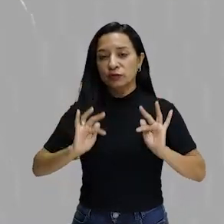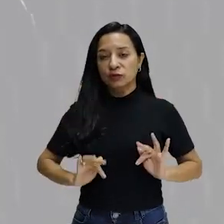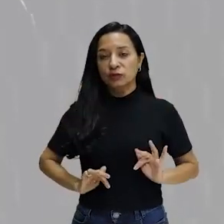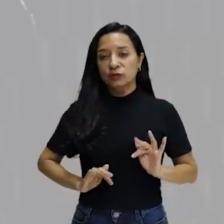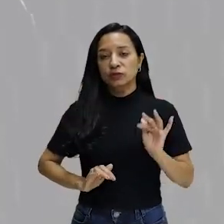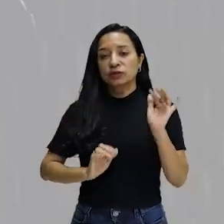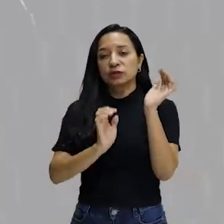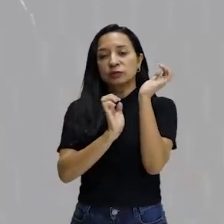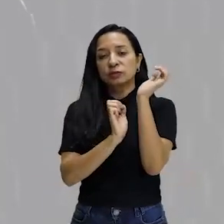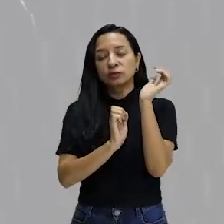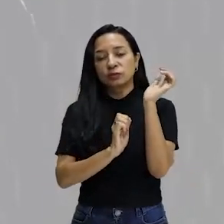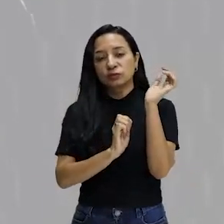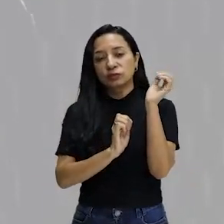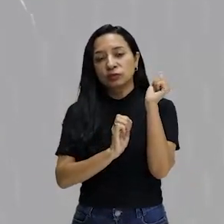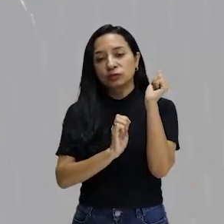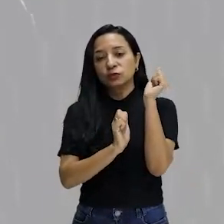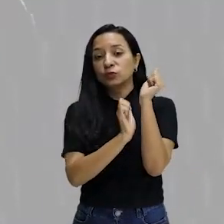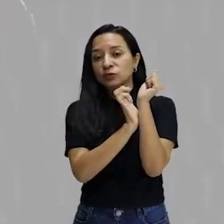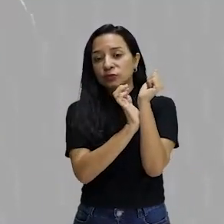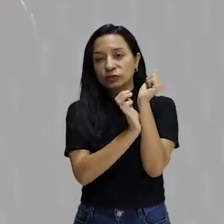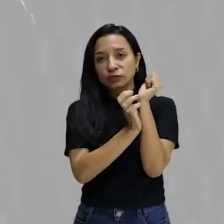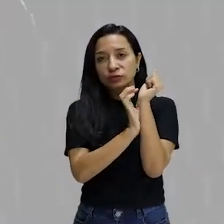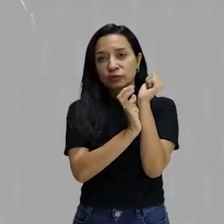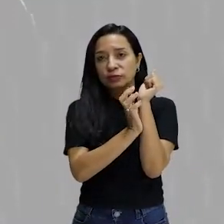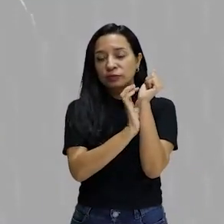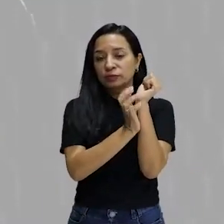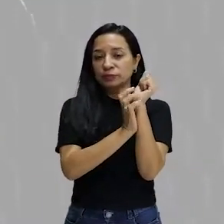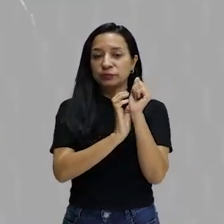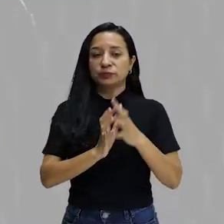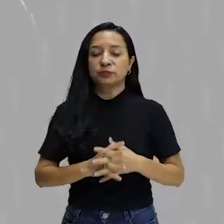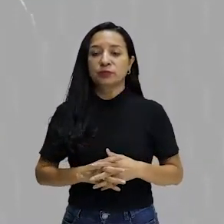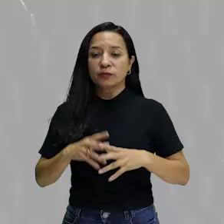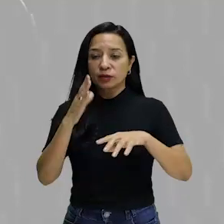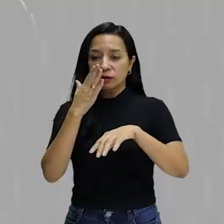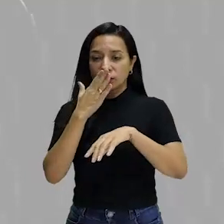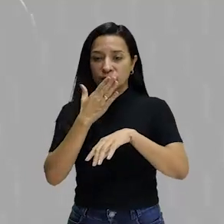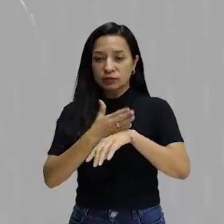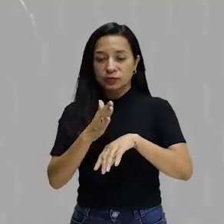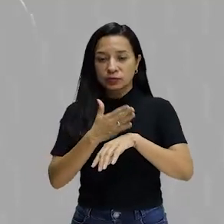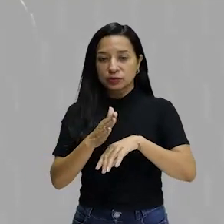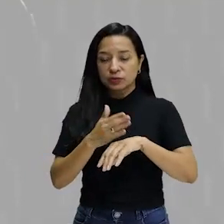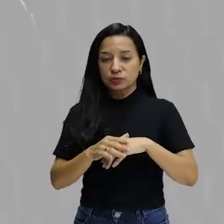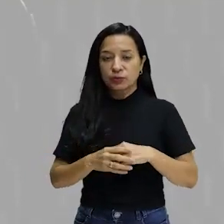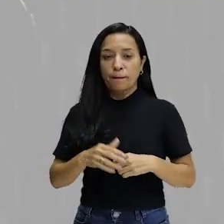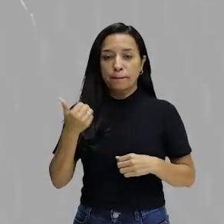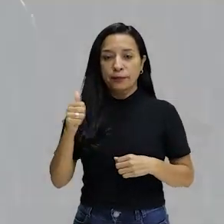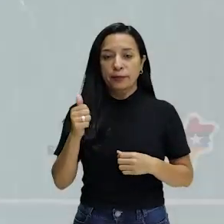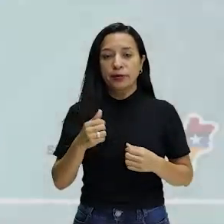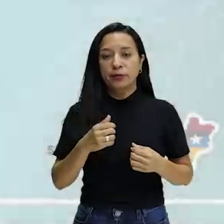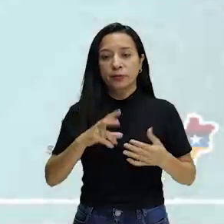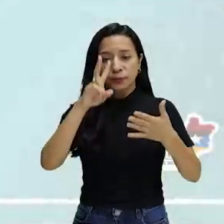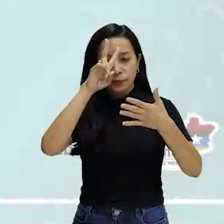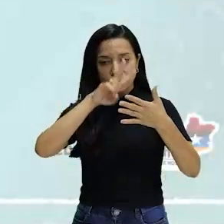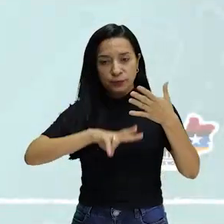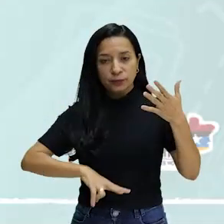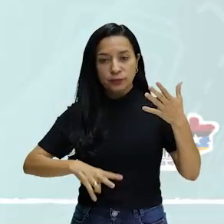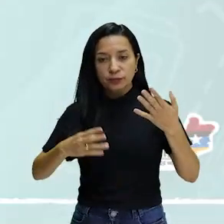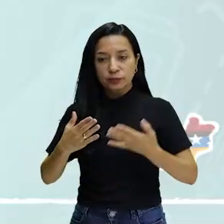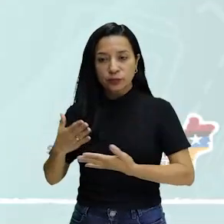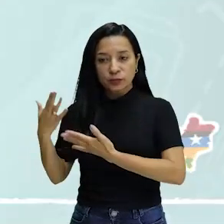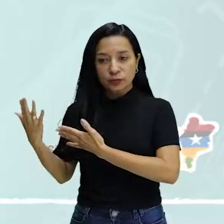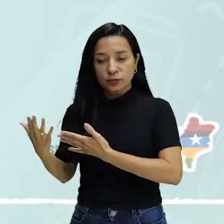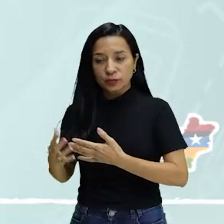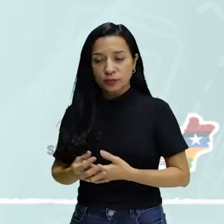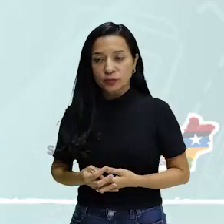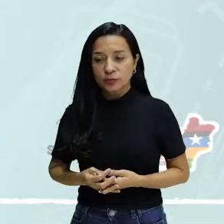trabalhar exercícios sobre fisiologia vegetal. Então vamos para a primeira questão. Ela diz o seguinte: um